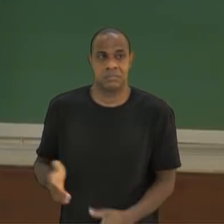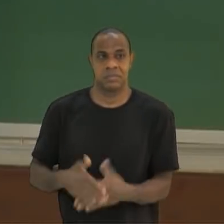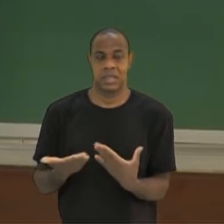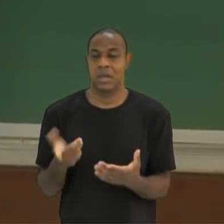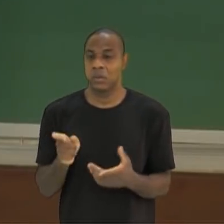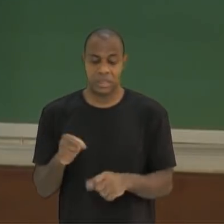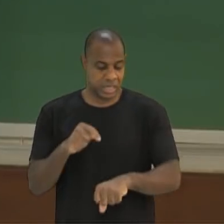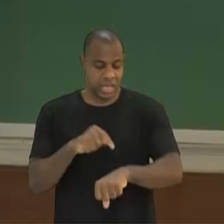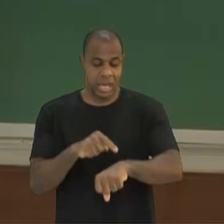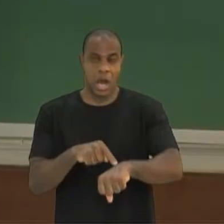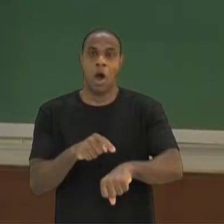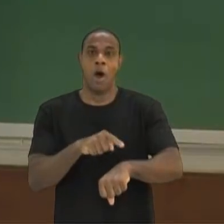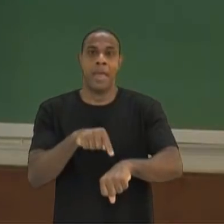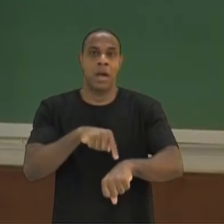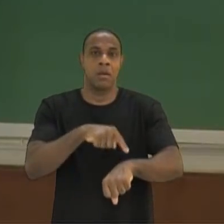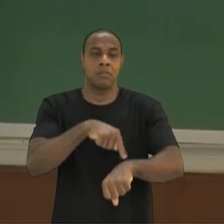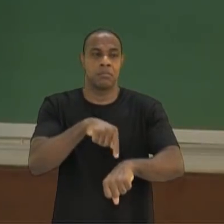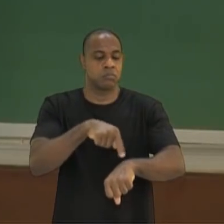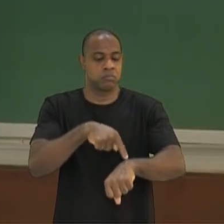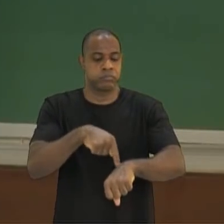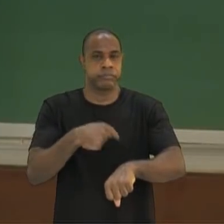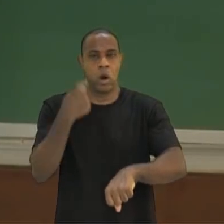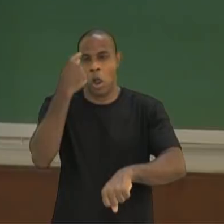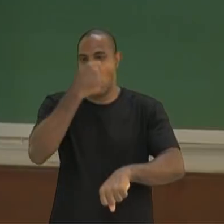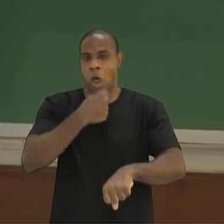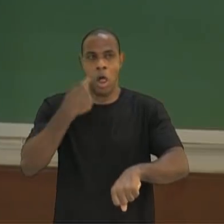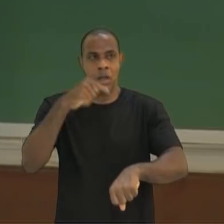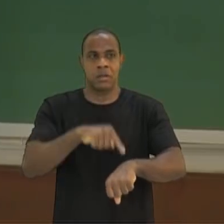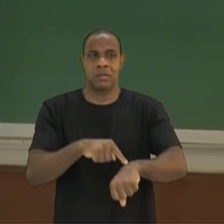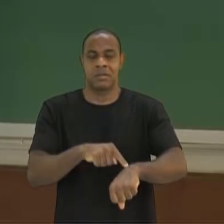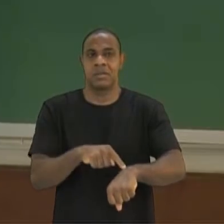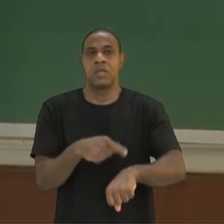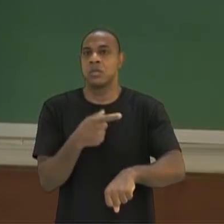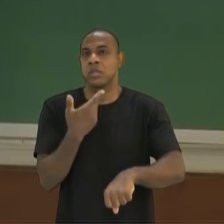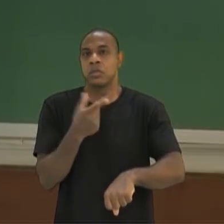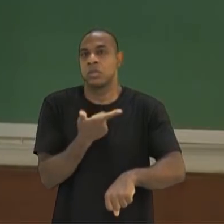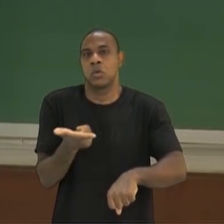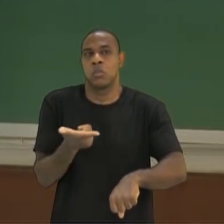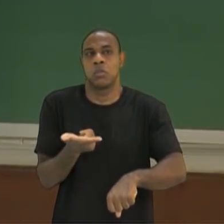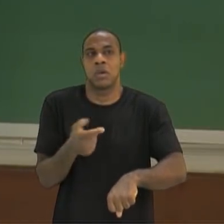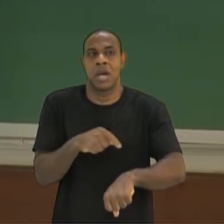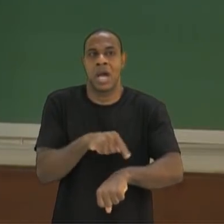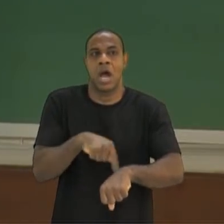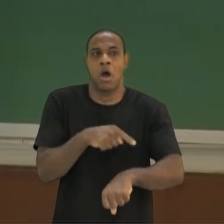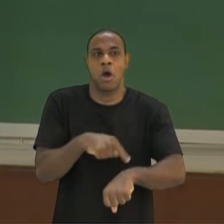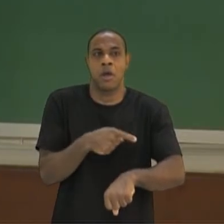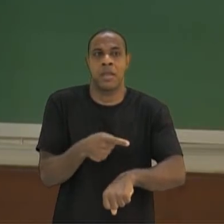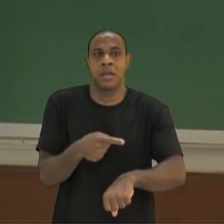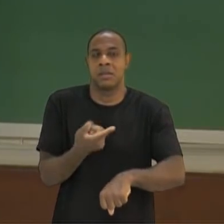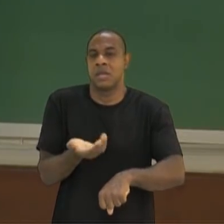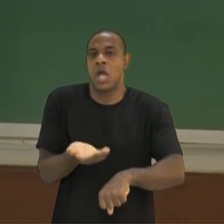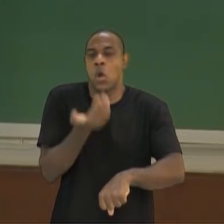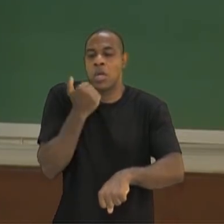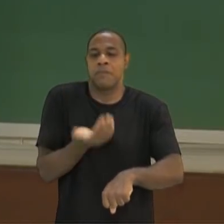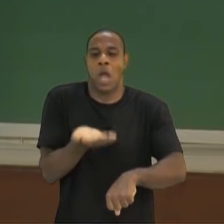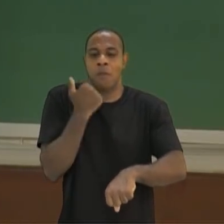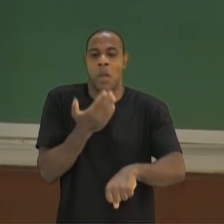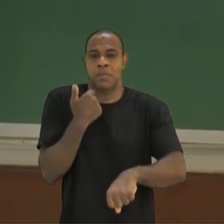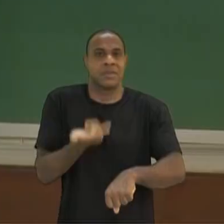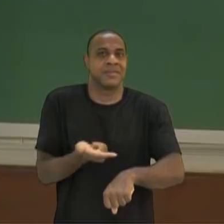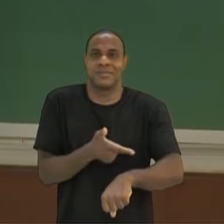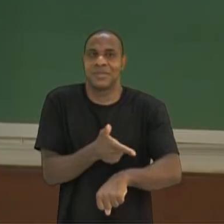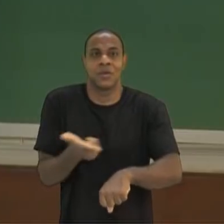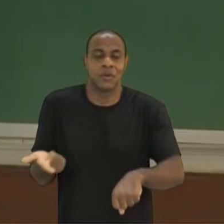às horas, né? Então, não tem como as horas terem vida e engolir com voracidade. Então, nesse sentido que você está atribuindo